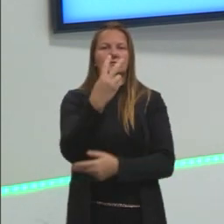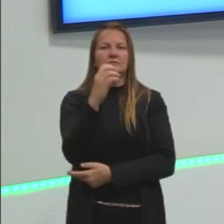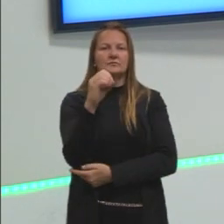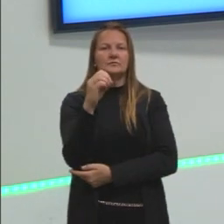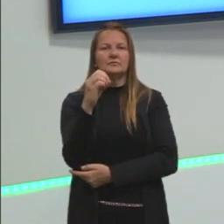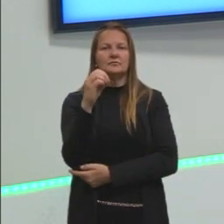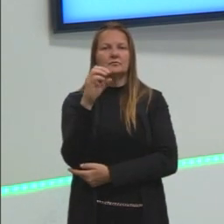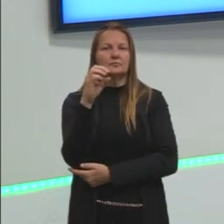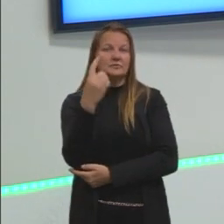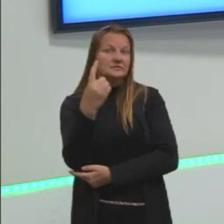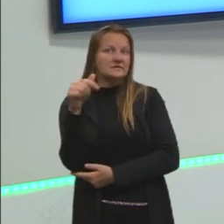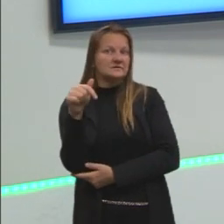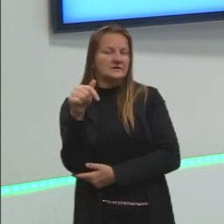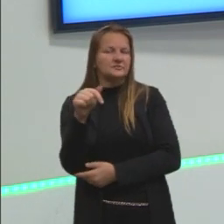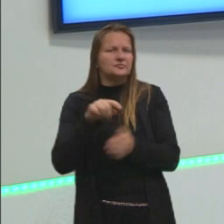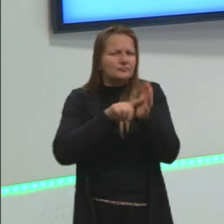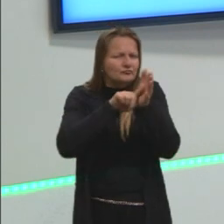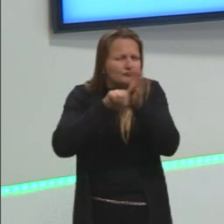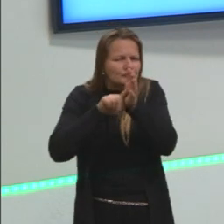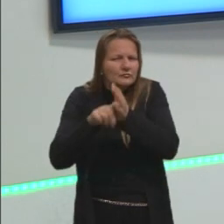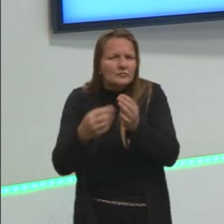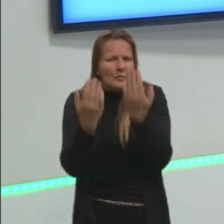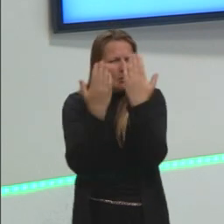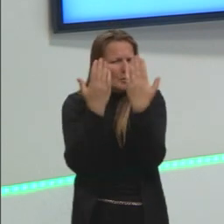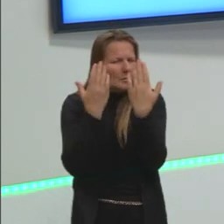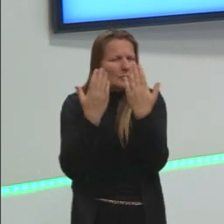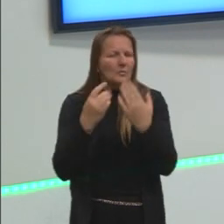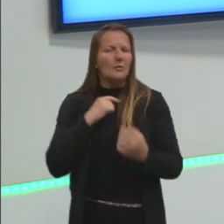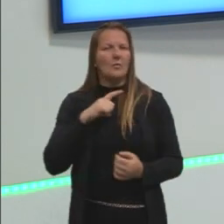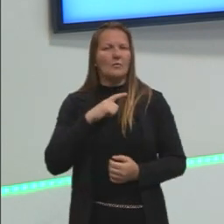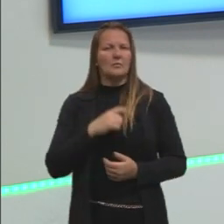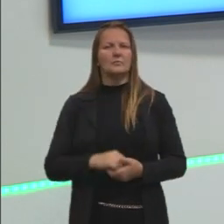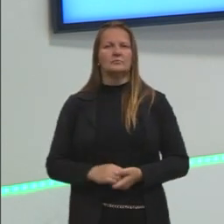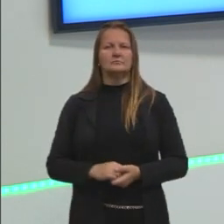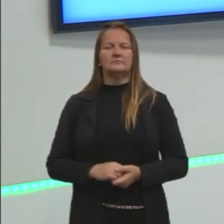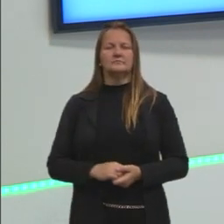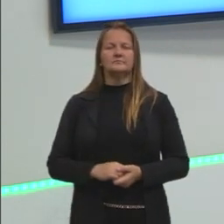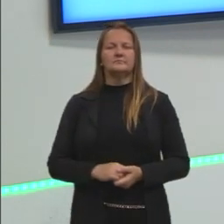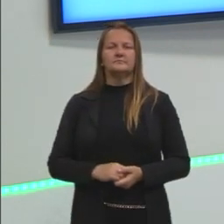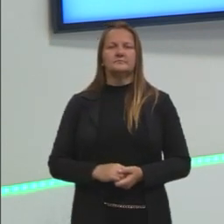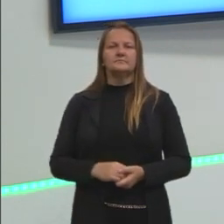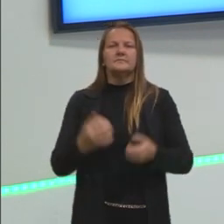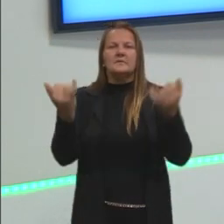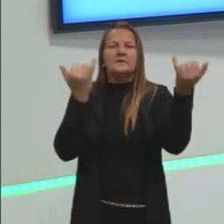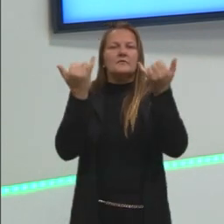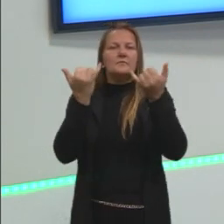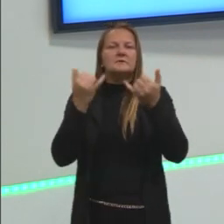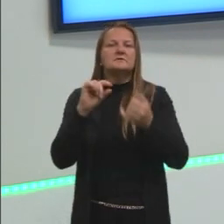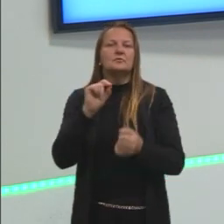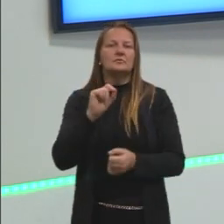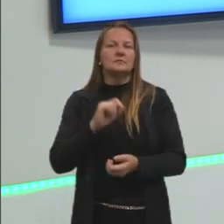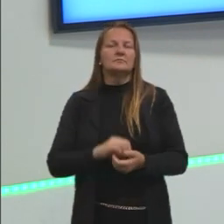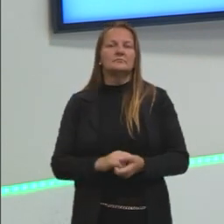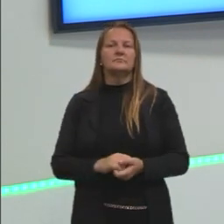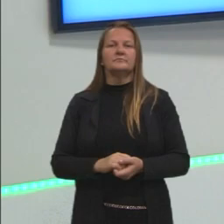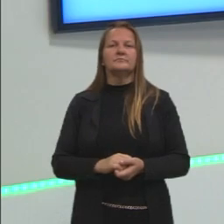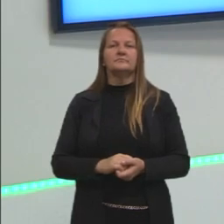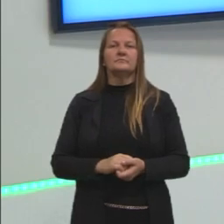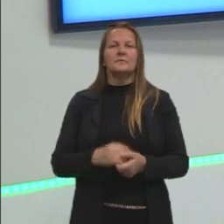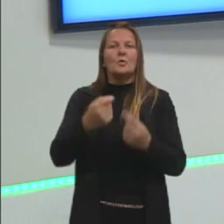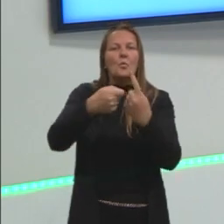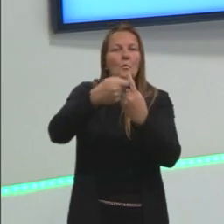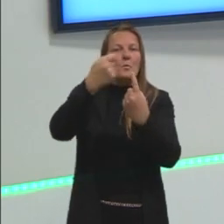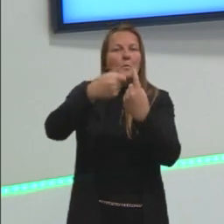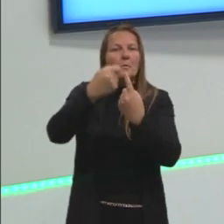para a gente dar uma analisada na geometria analítica a nossa questão traz o seguinte em um mês